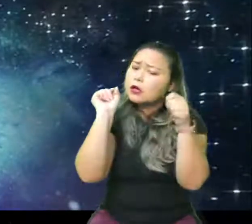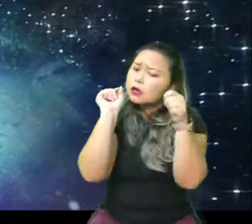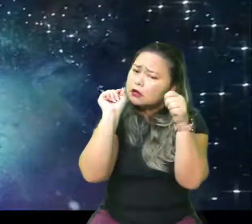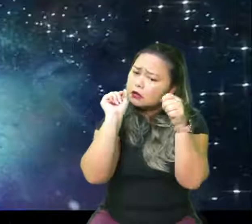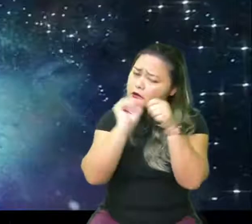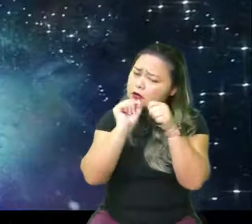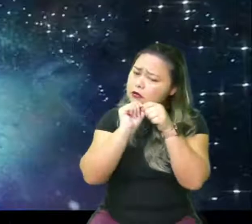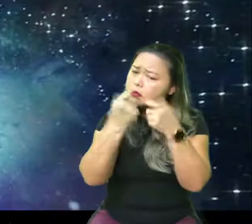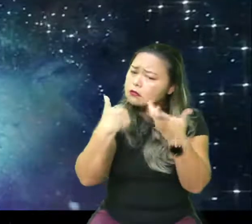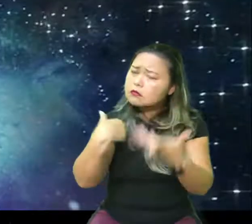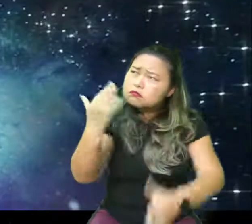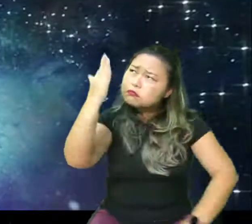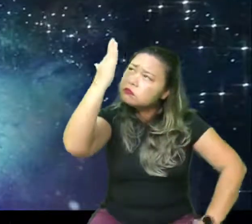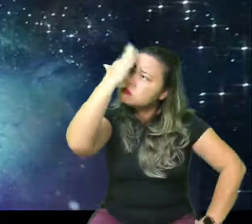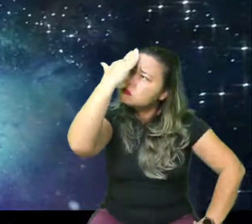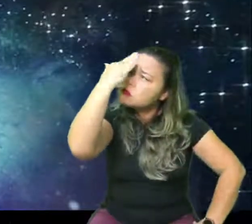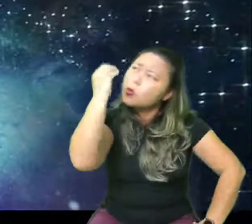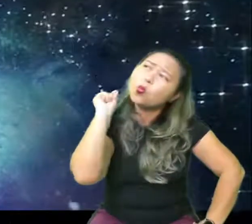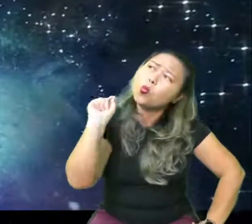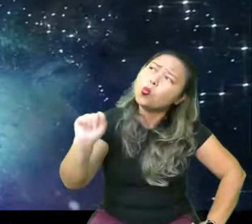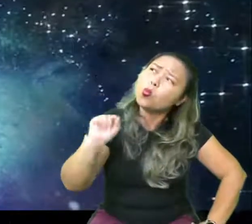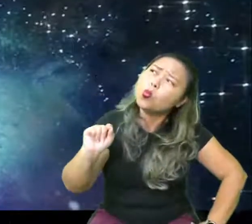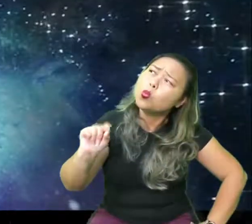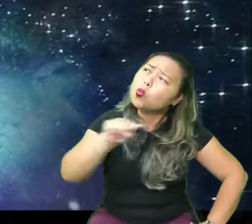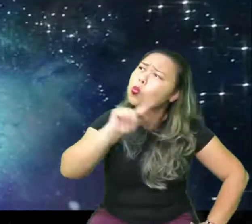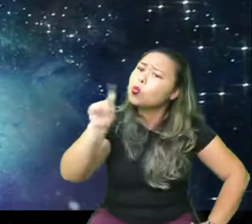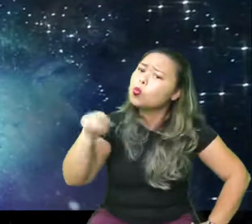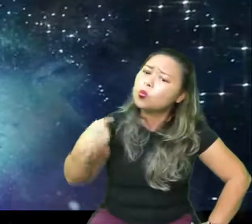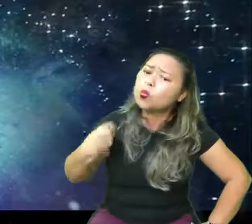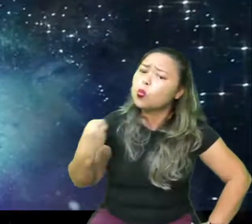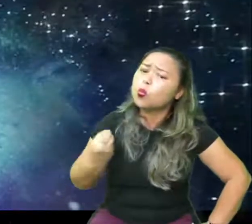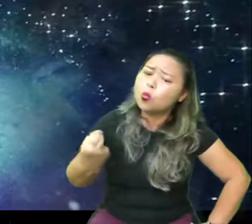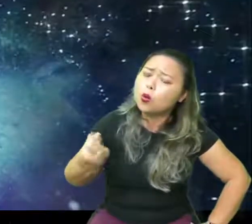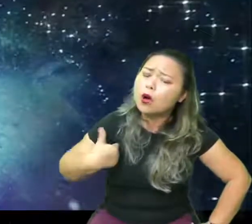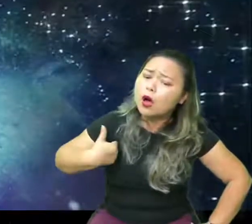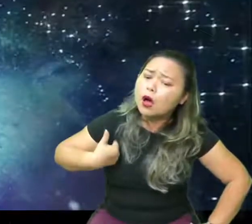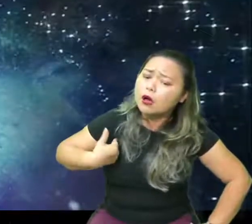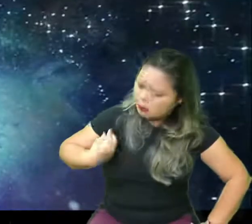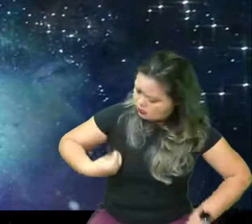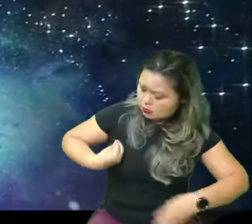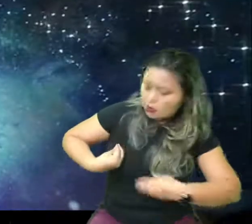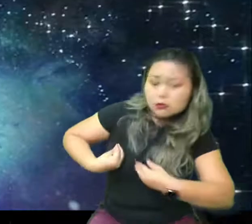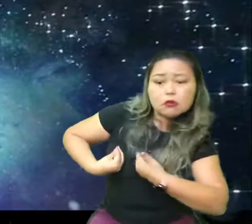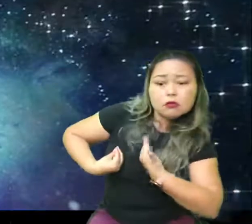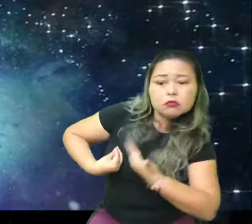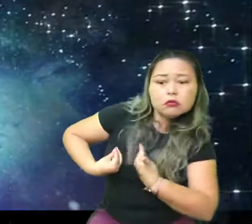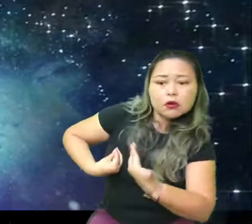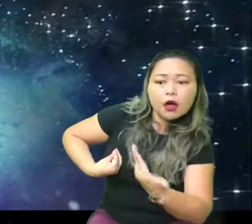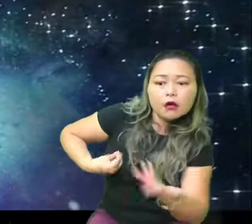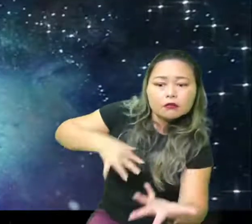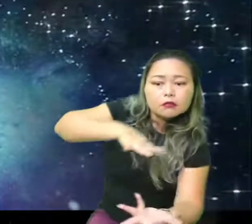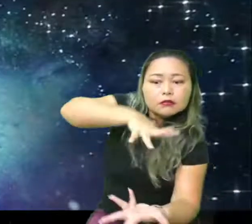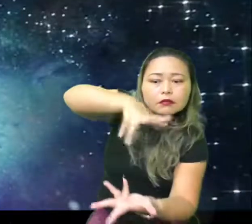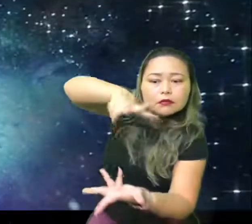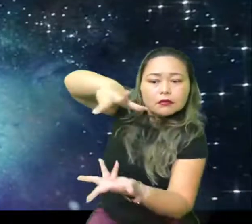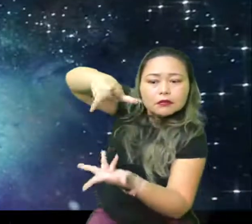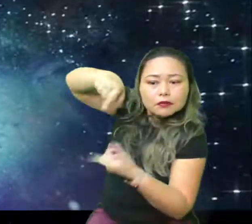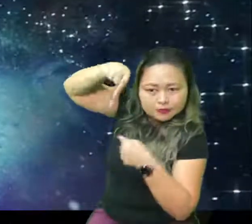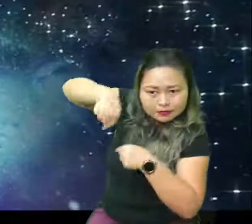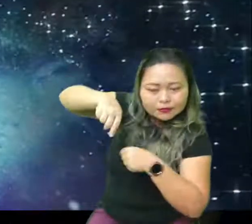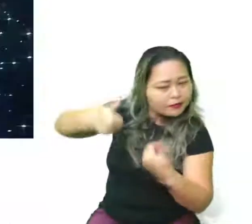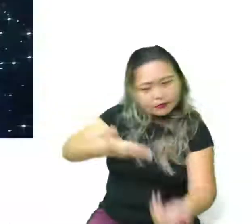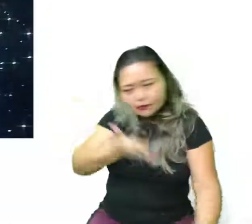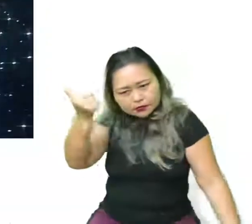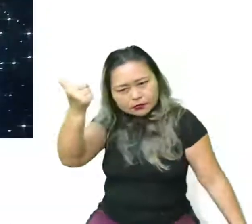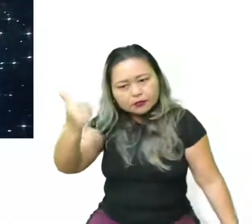nossa concepção do que era e como foi que essa vida surgiu no nosso planeta Terra. Vamos